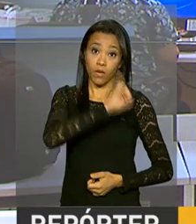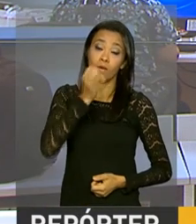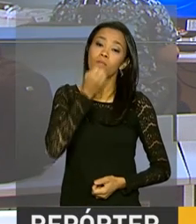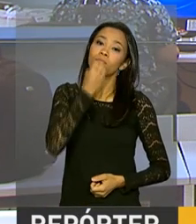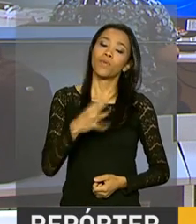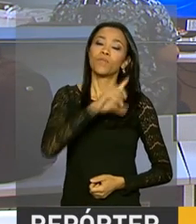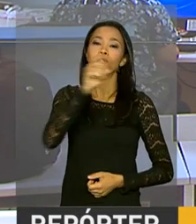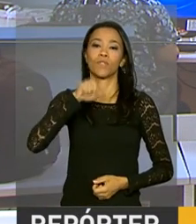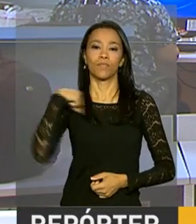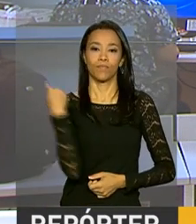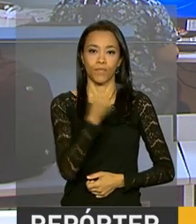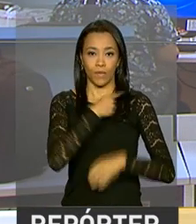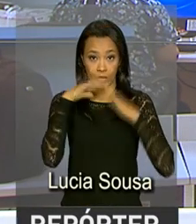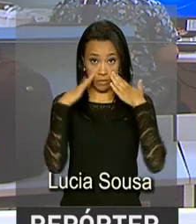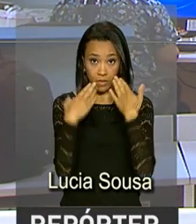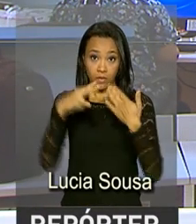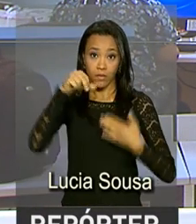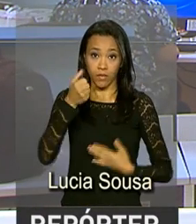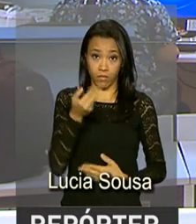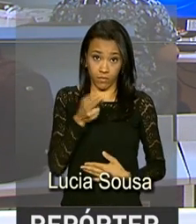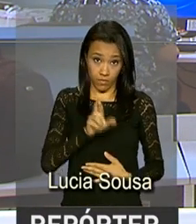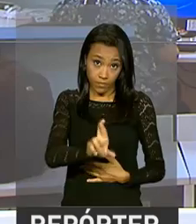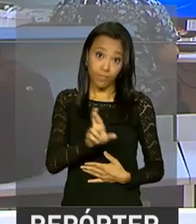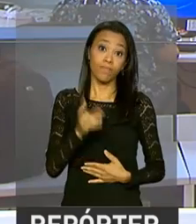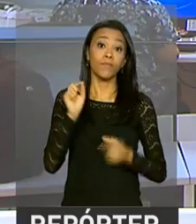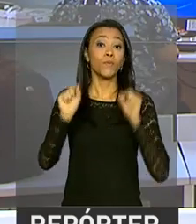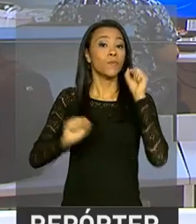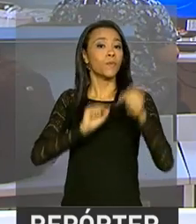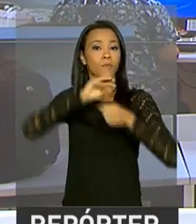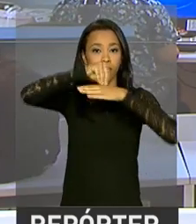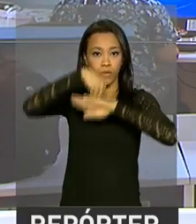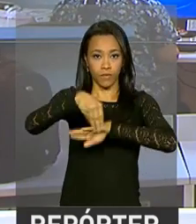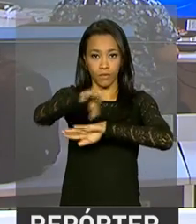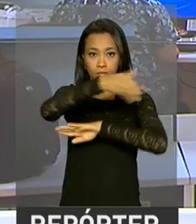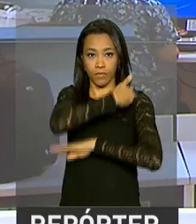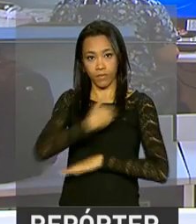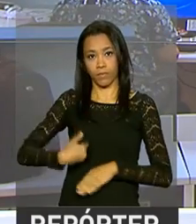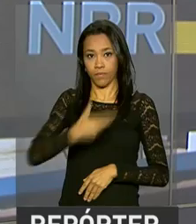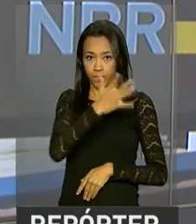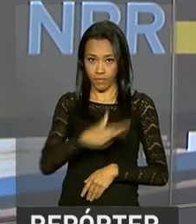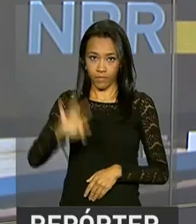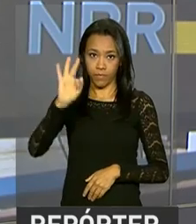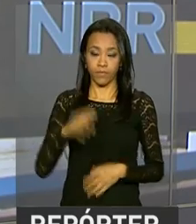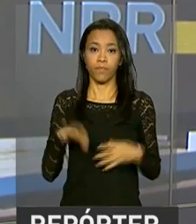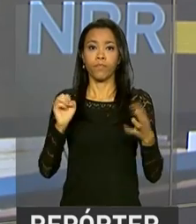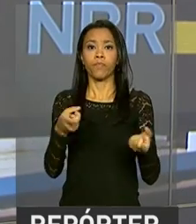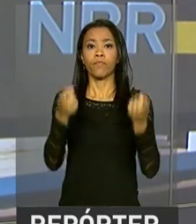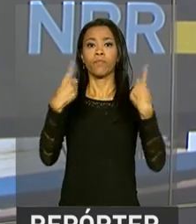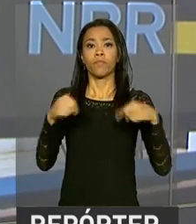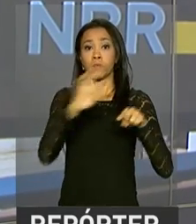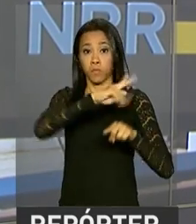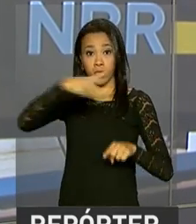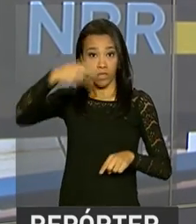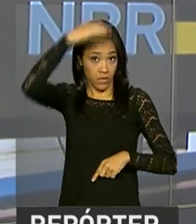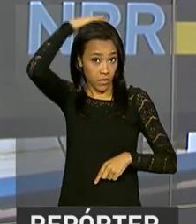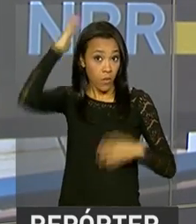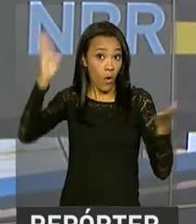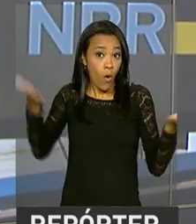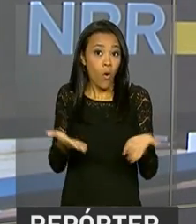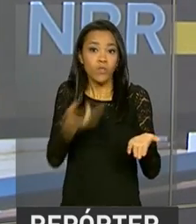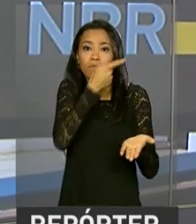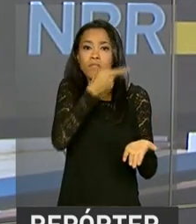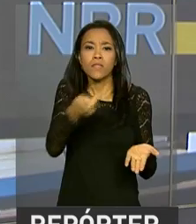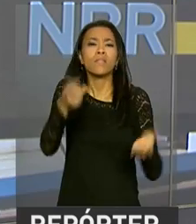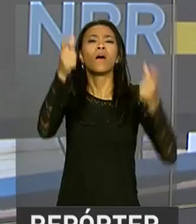Olá, bom dia. Estamos de volta com mais uma edição do repórter NBR e as notícias do governo federal. O presidente Michel Temer visita